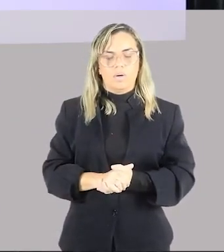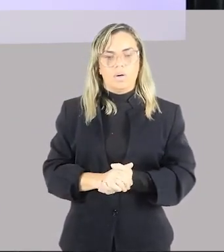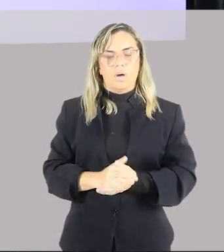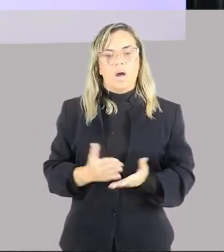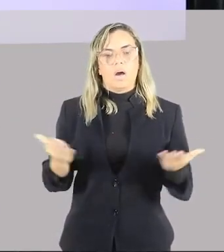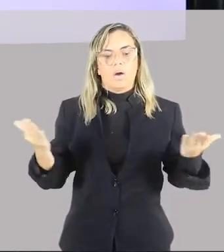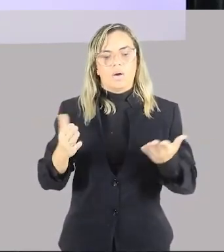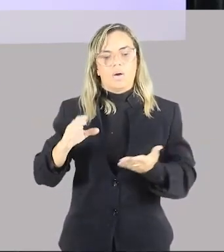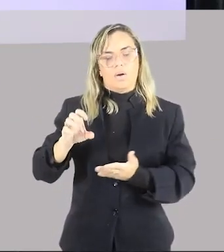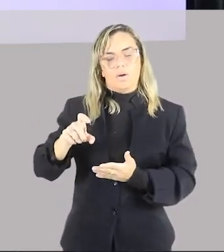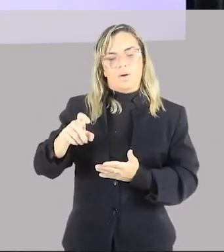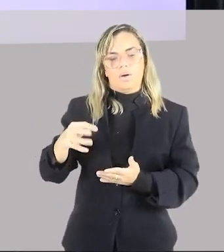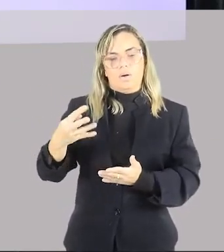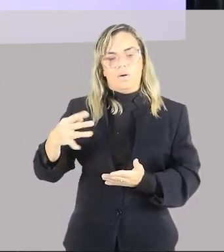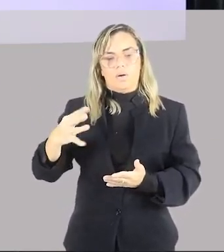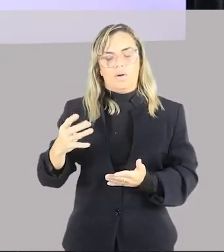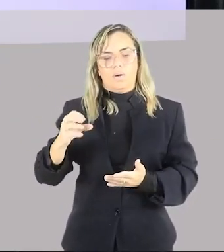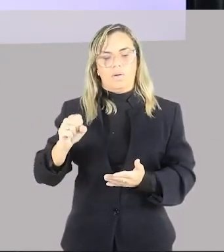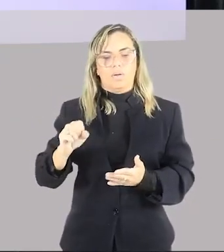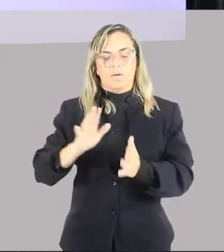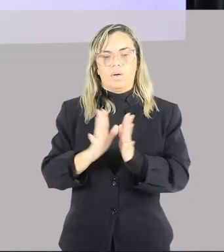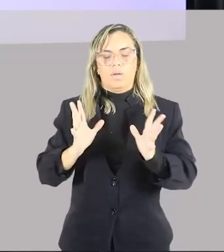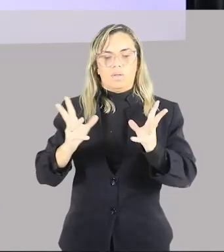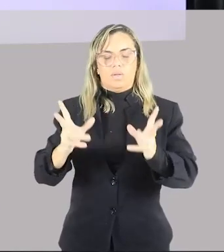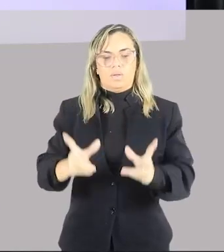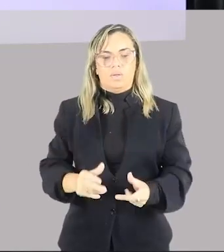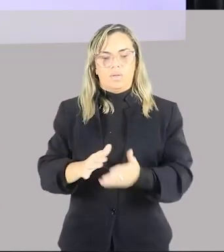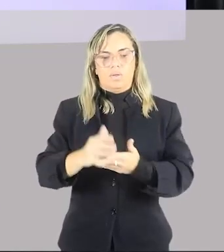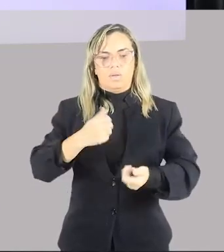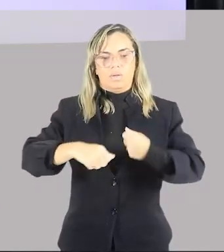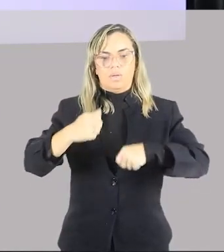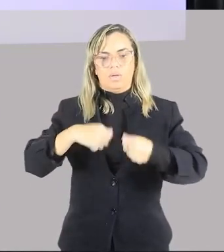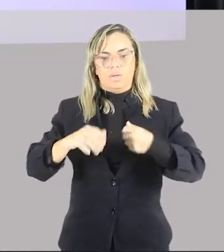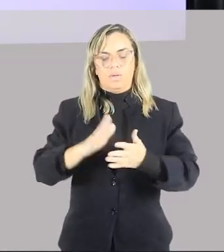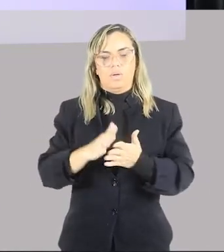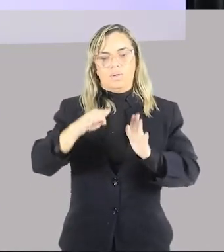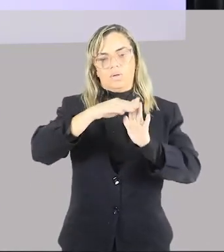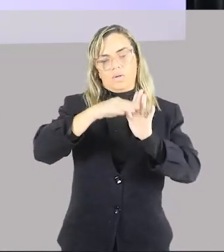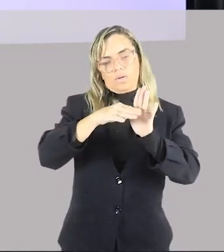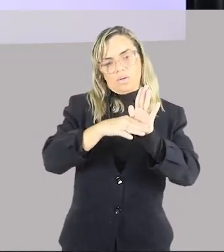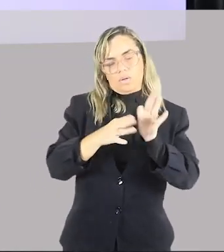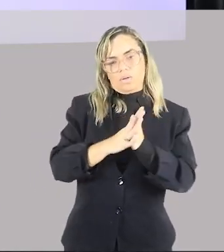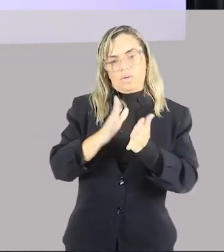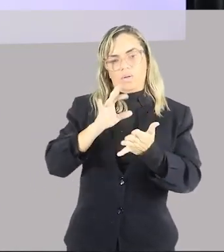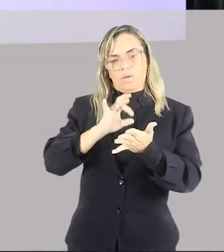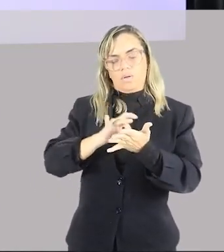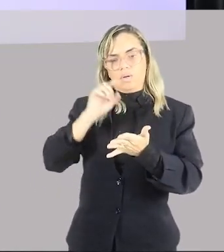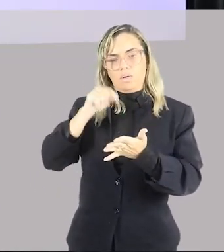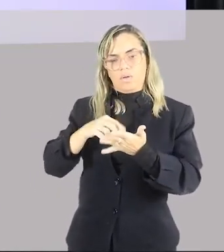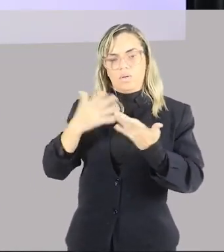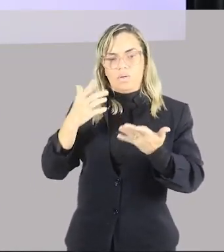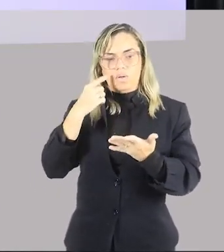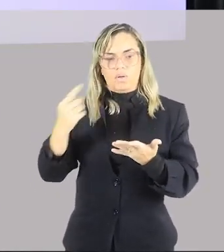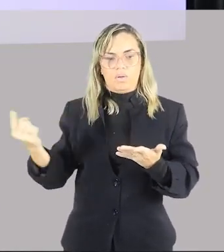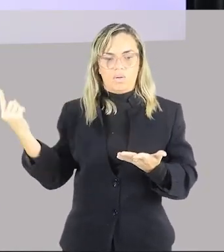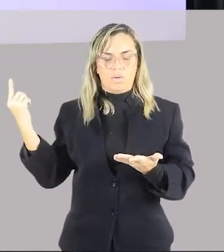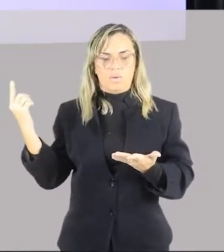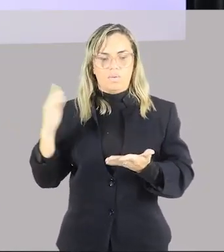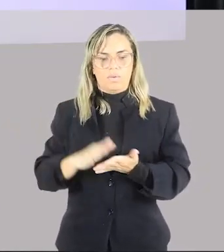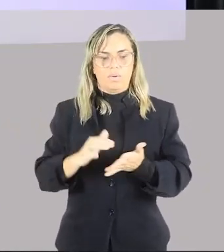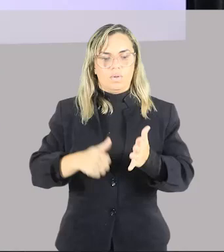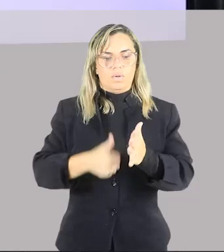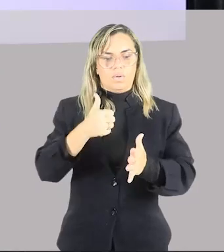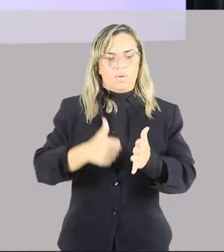claro, para todos os administrados em geral. Quanto aos requisitos de validade, eu tenho os atos válidos, os atos nulos,